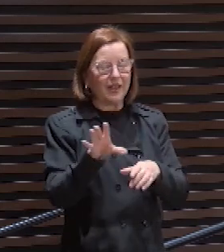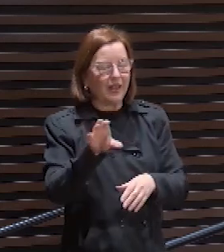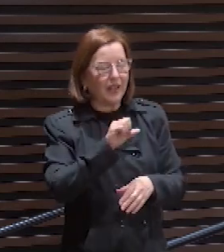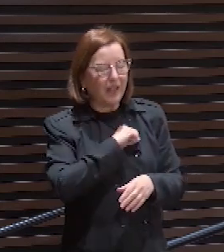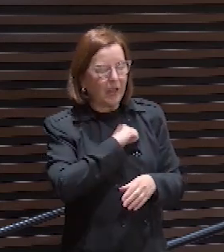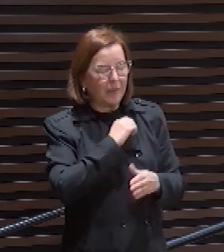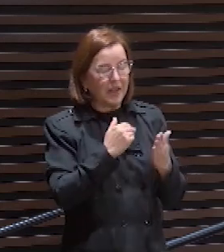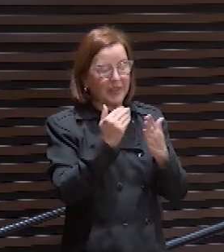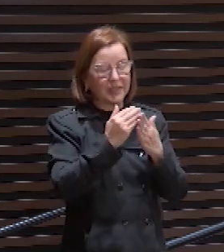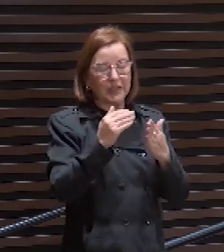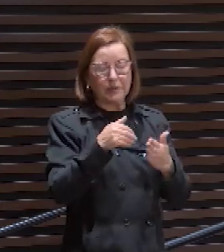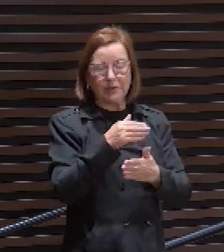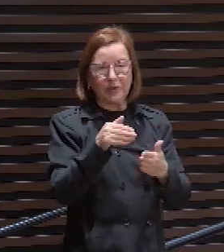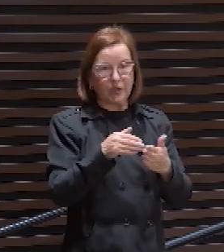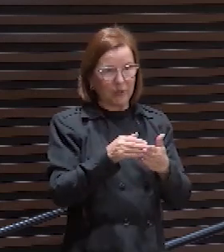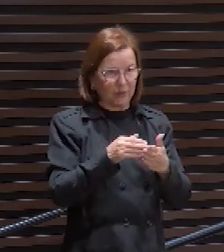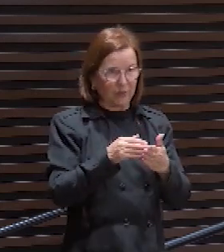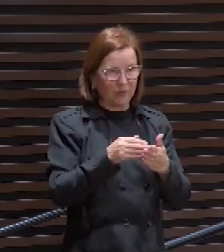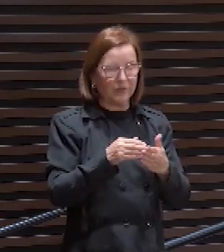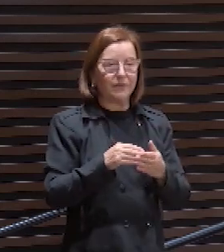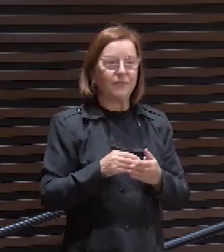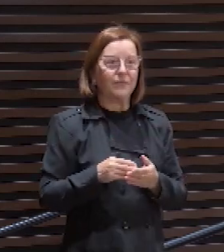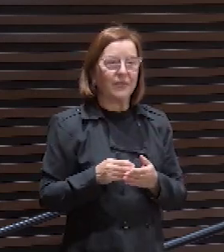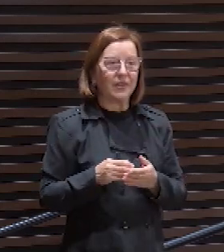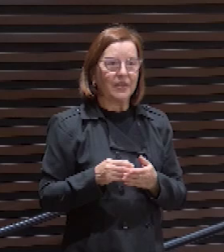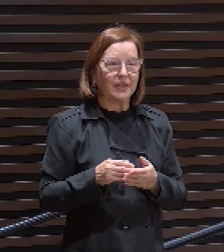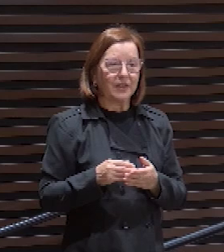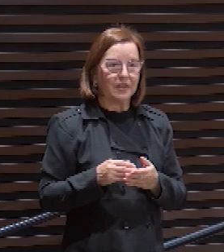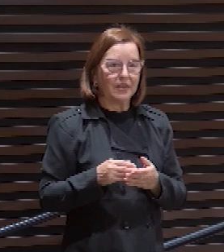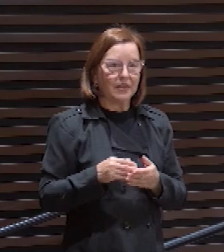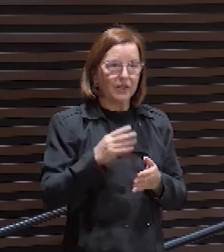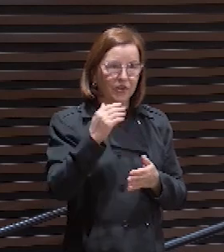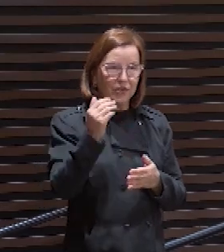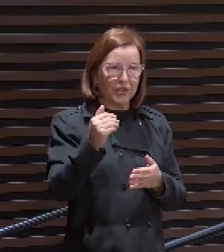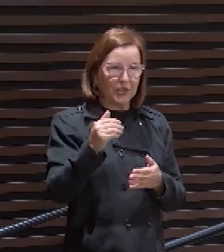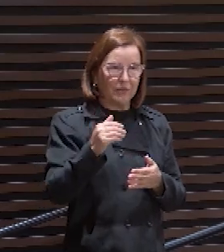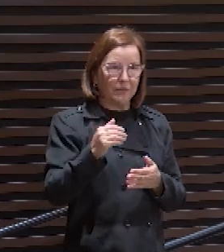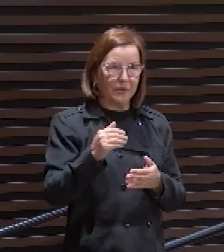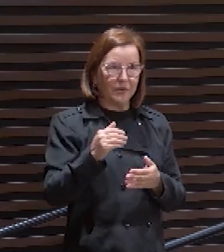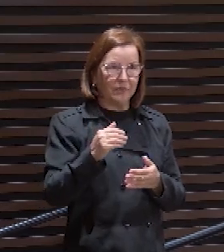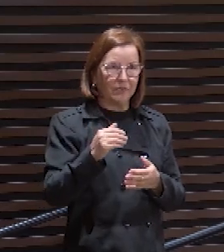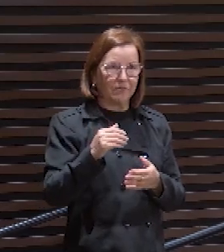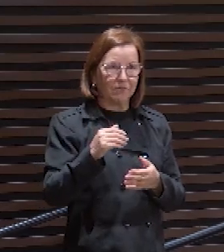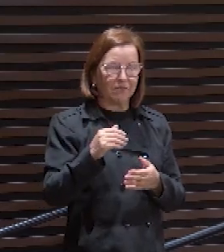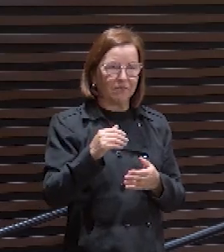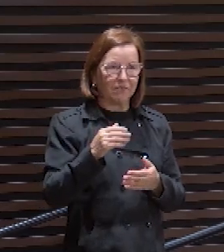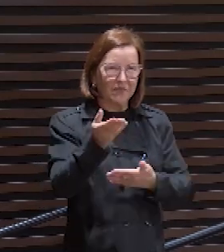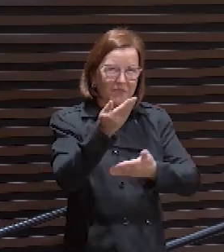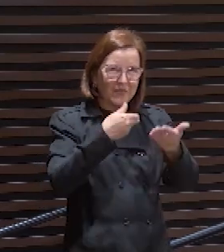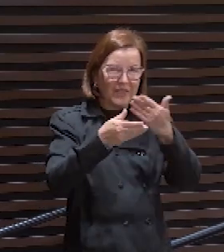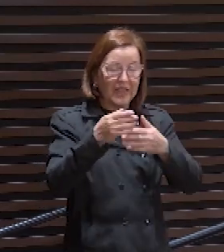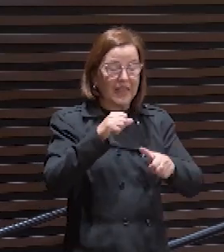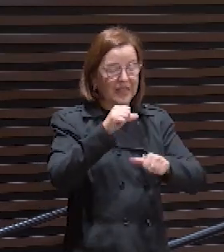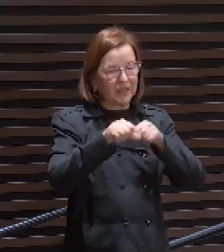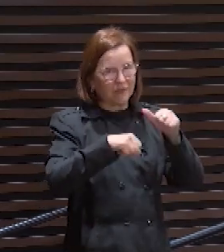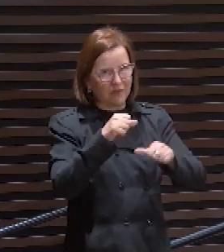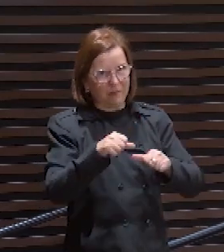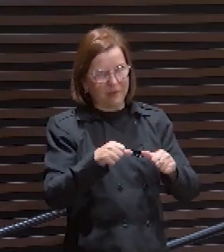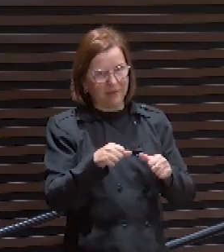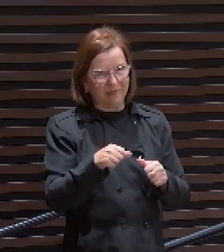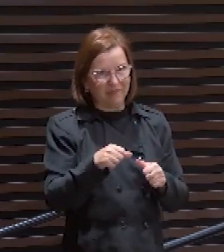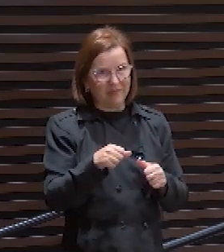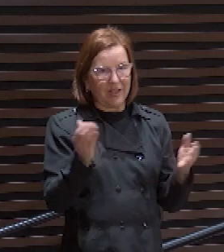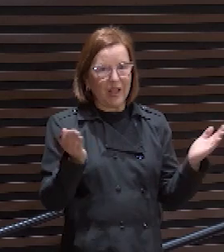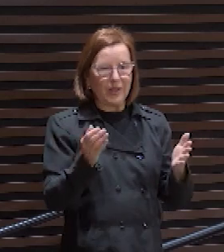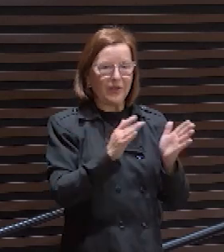outros, ele está nos chamando a um relacionamento transformador, em que ele se torna o centro de nossa